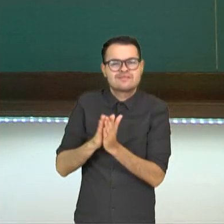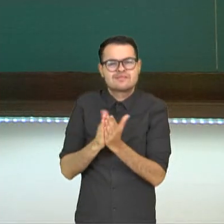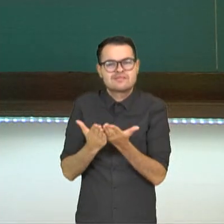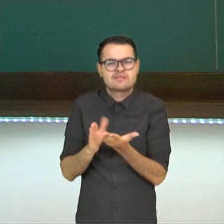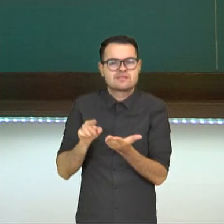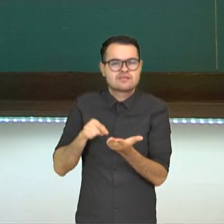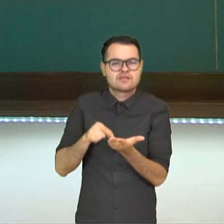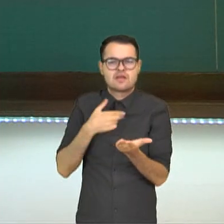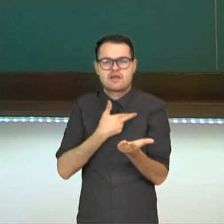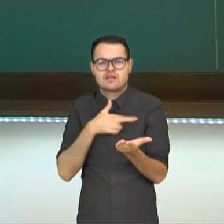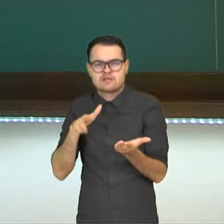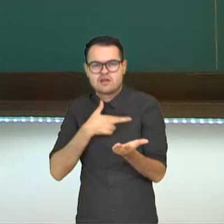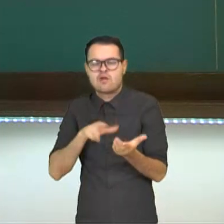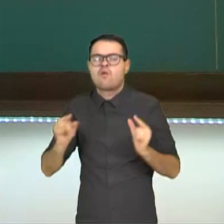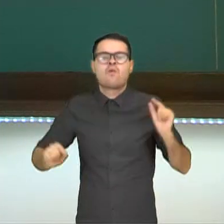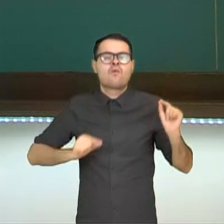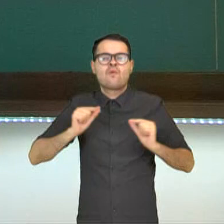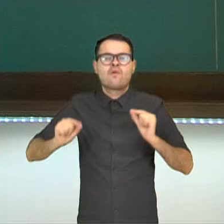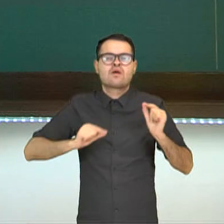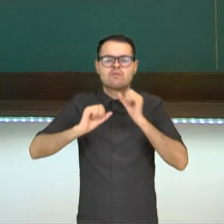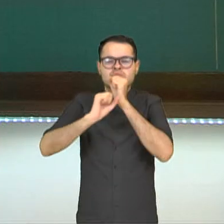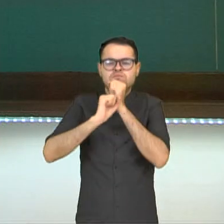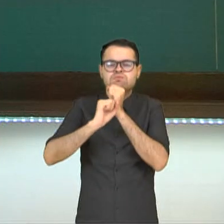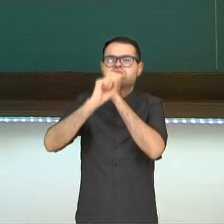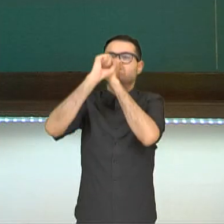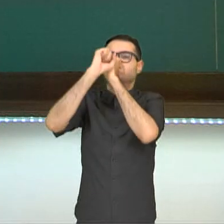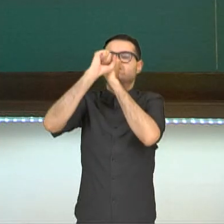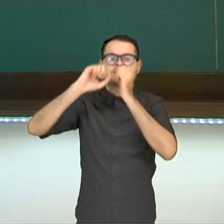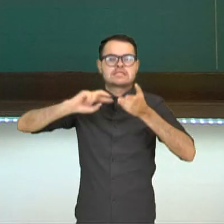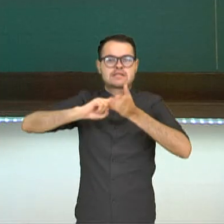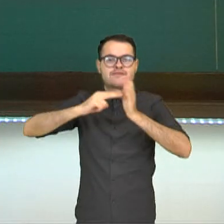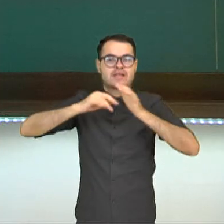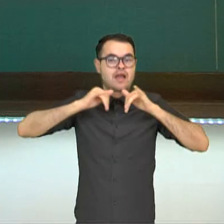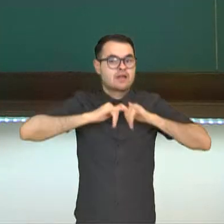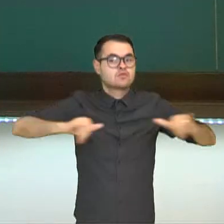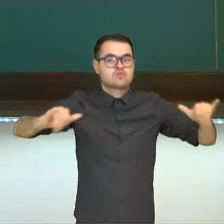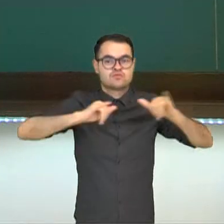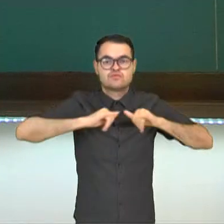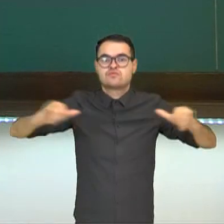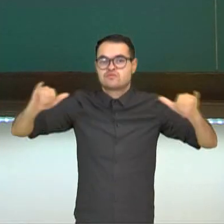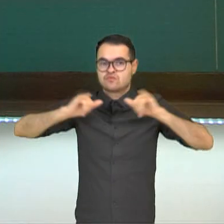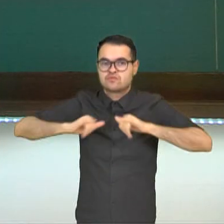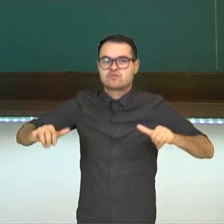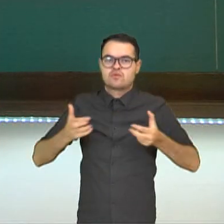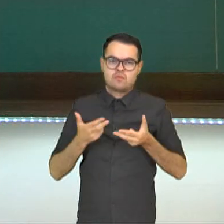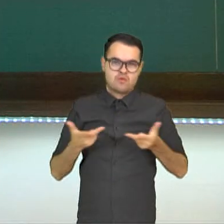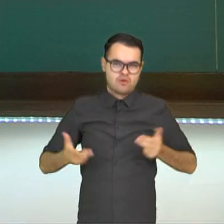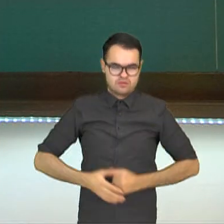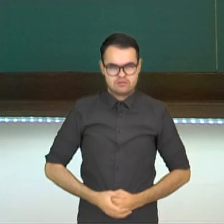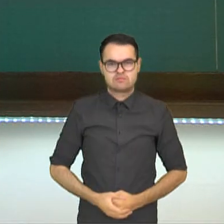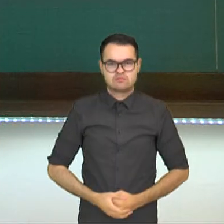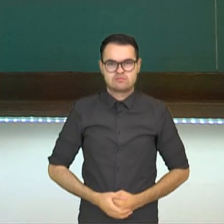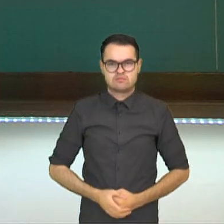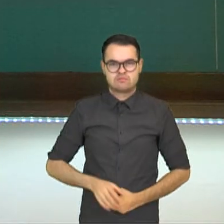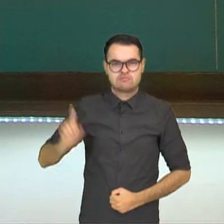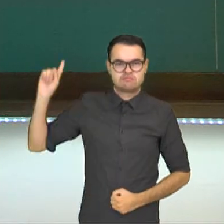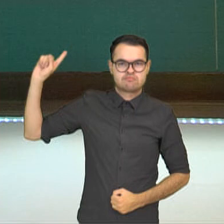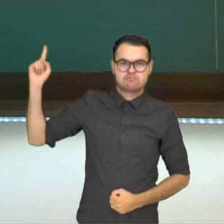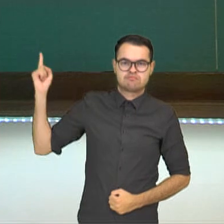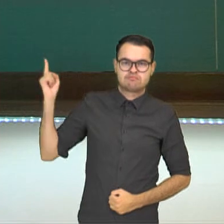religiosos, o que, que é alguém que toca trombeta? É um anunciante, é alguém que anuncia alguma coisa. E esse